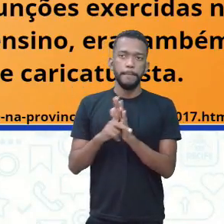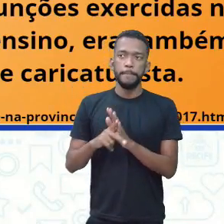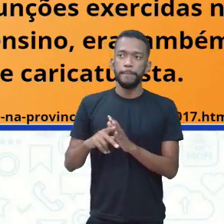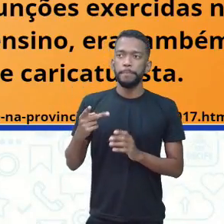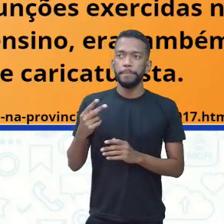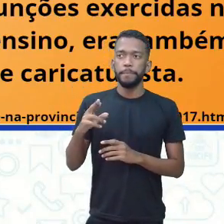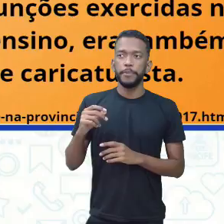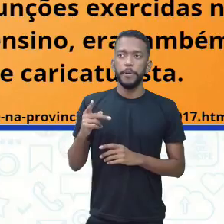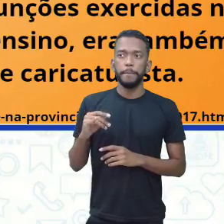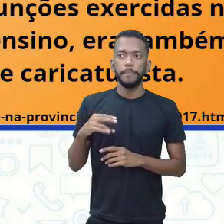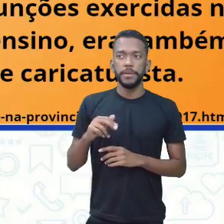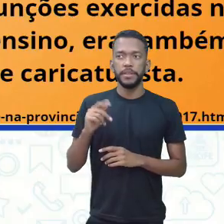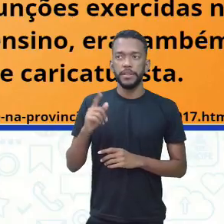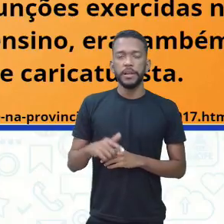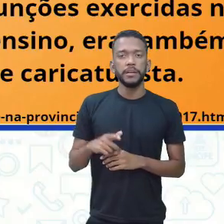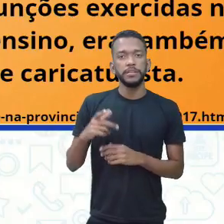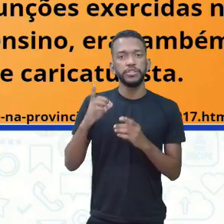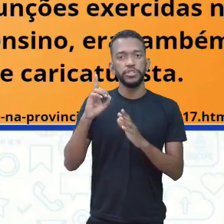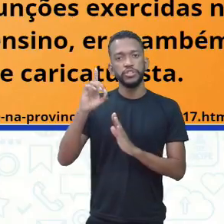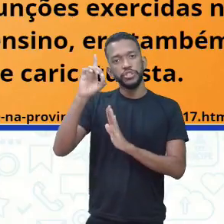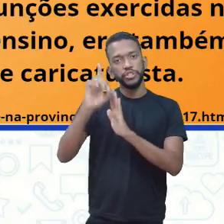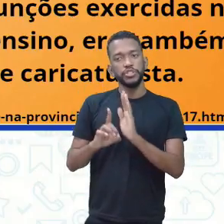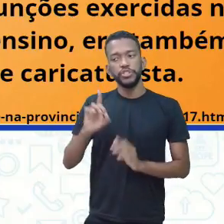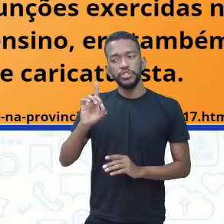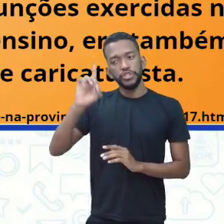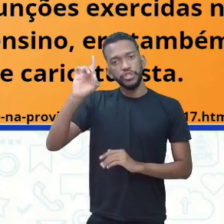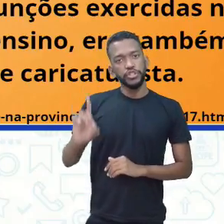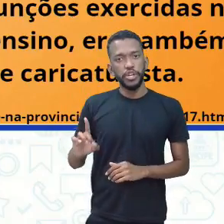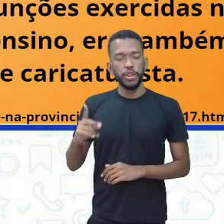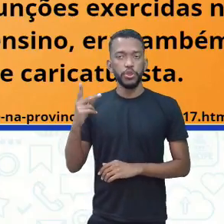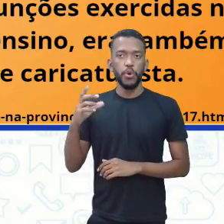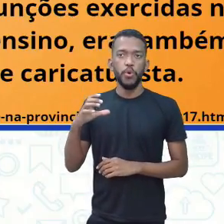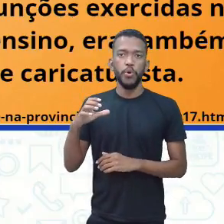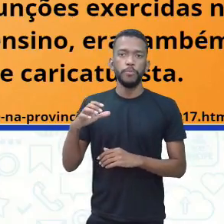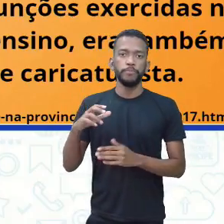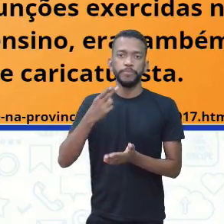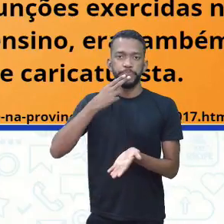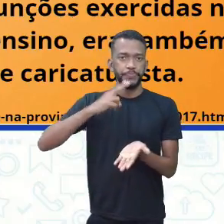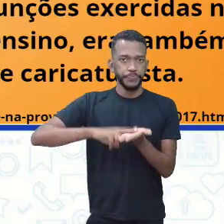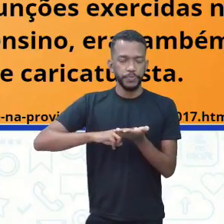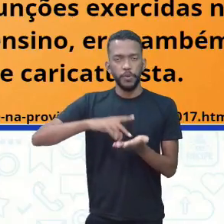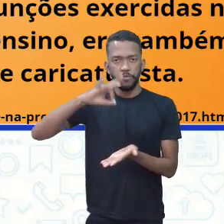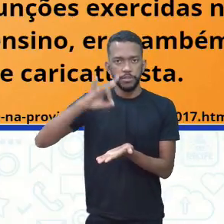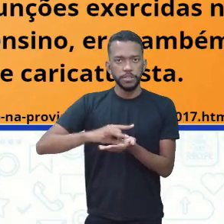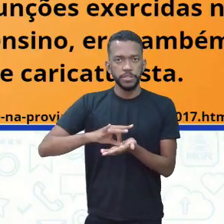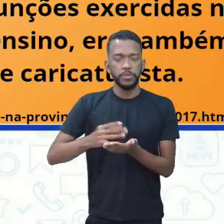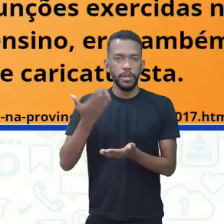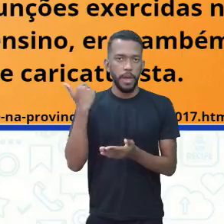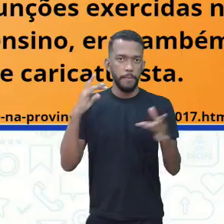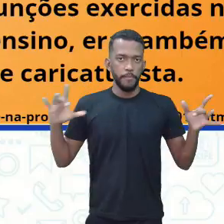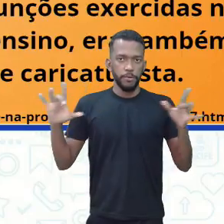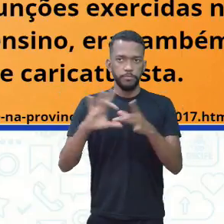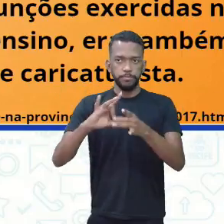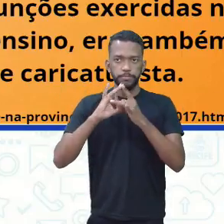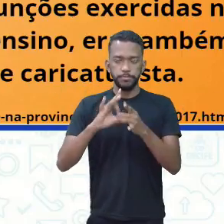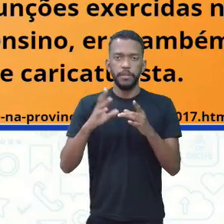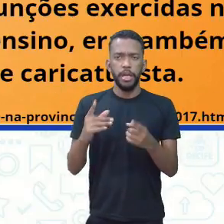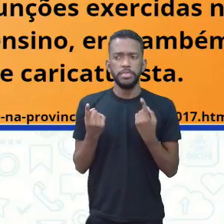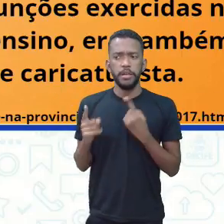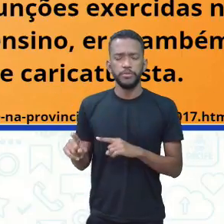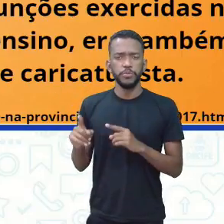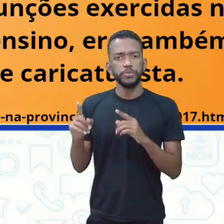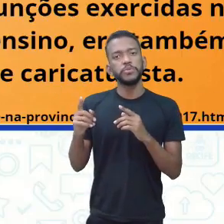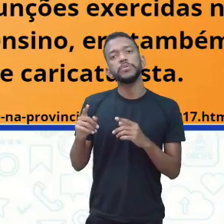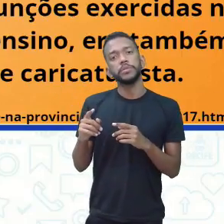do Correio Oficial, que era ligado ao governo na época. Essa charge constitui um ícone da denúncia contra a corrupção. Então,